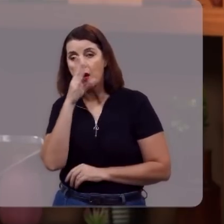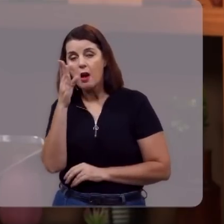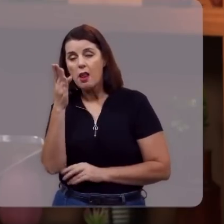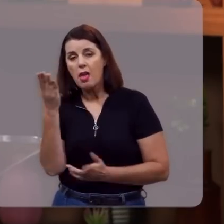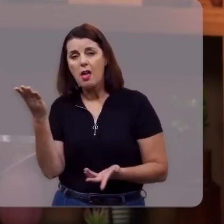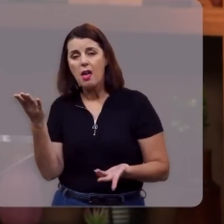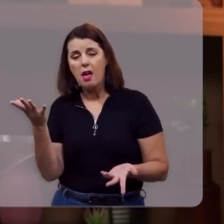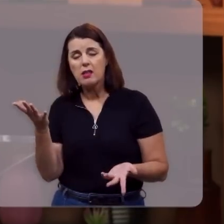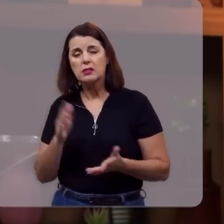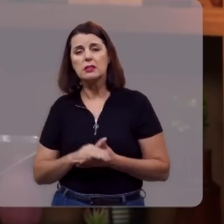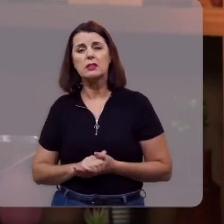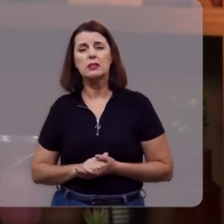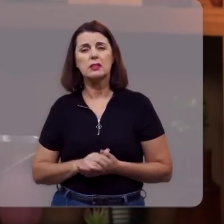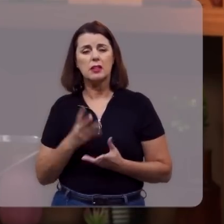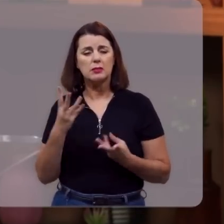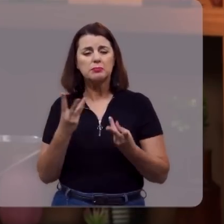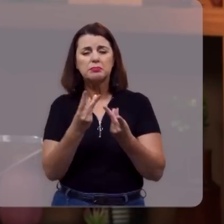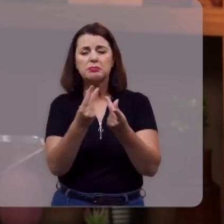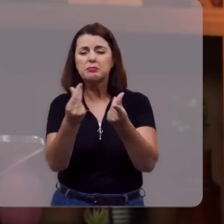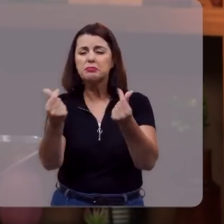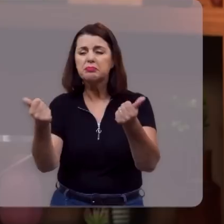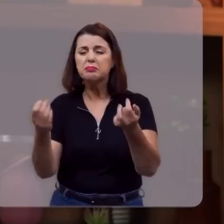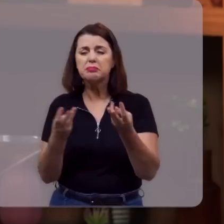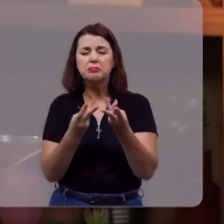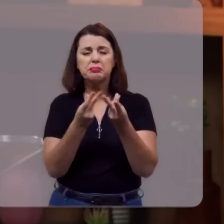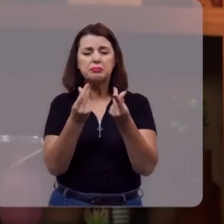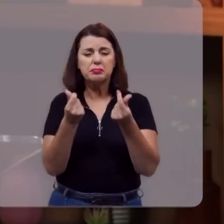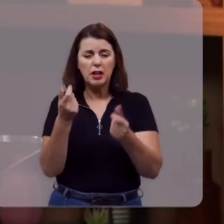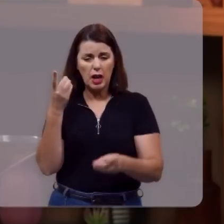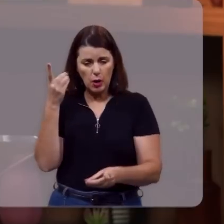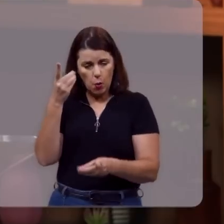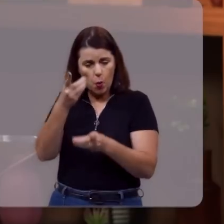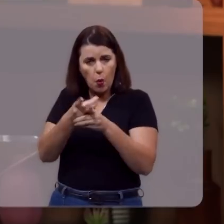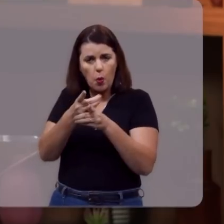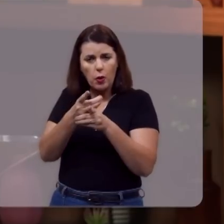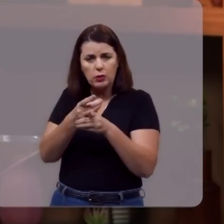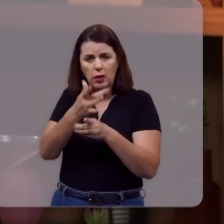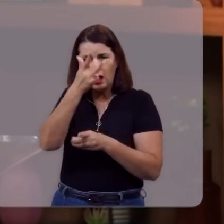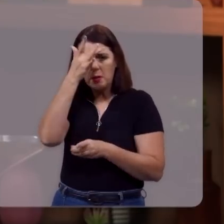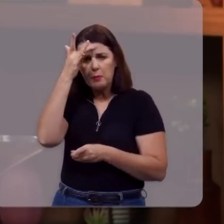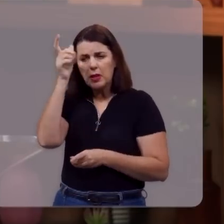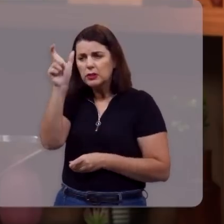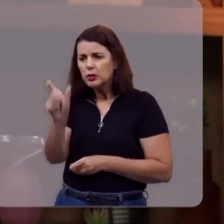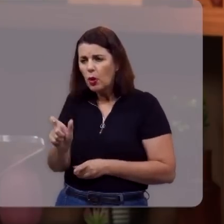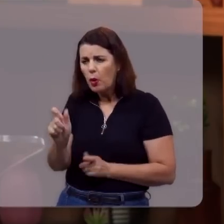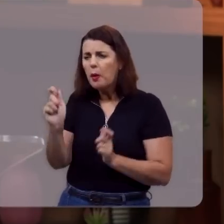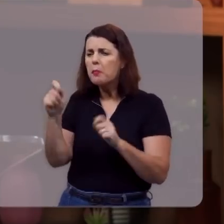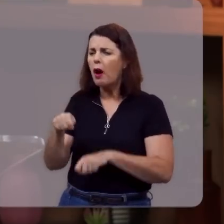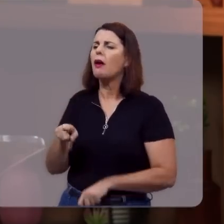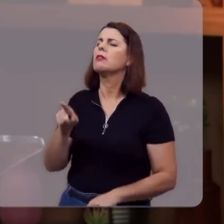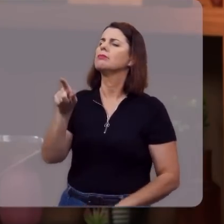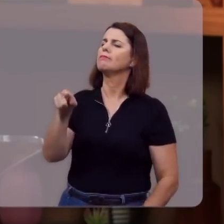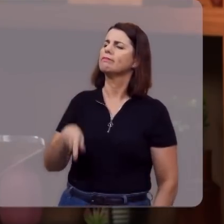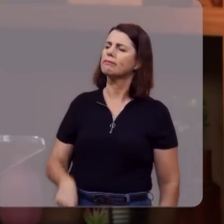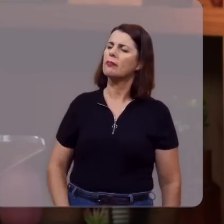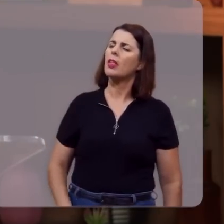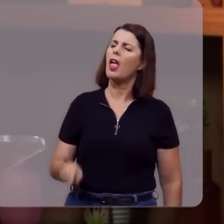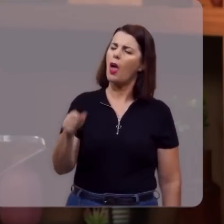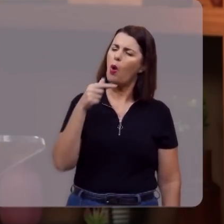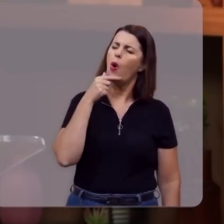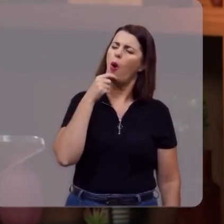Parece-me que está raro hoje você conseguir encontrar alguém que você possa dizer: aí